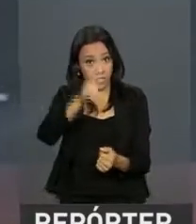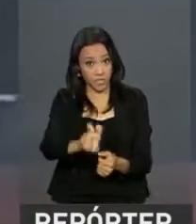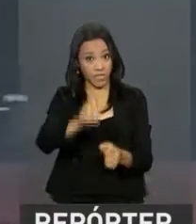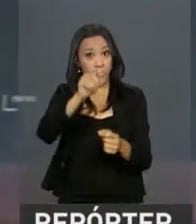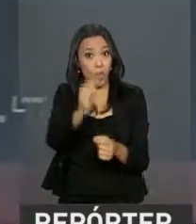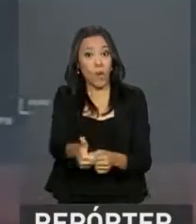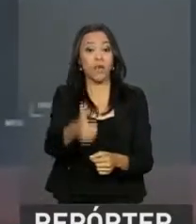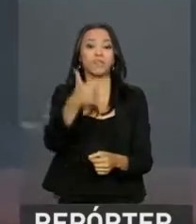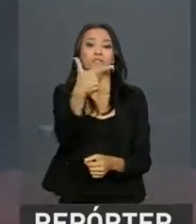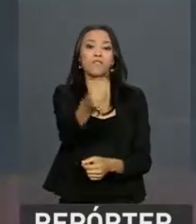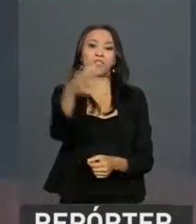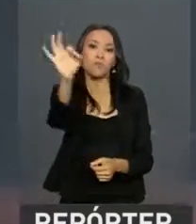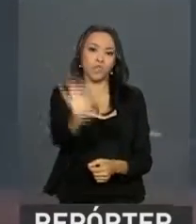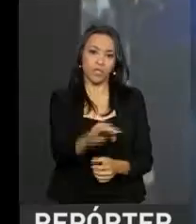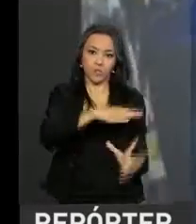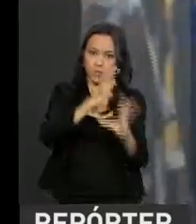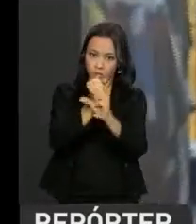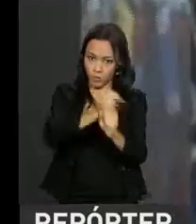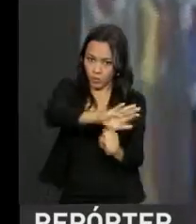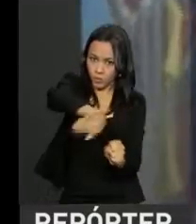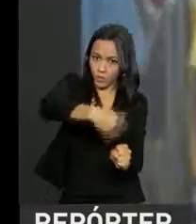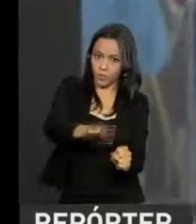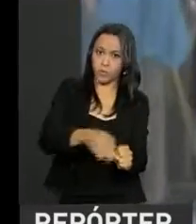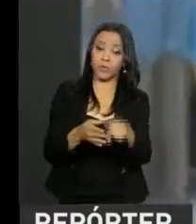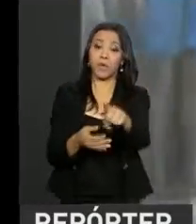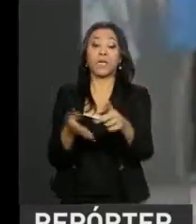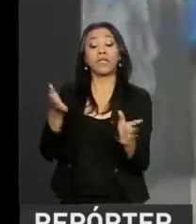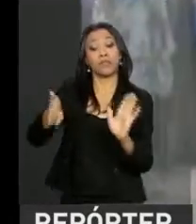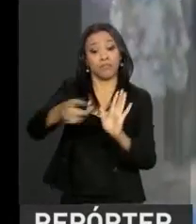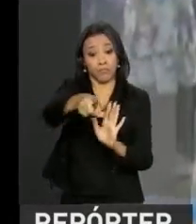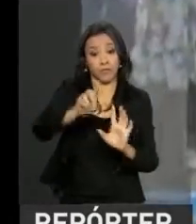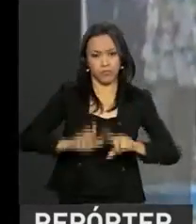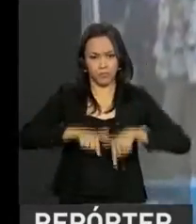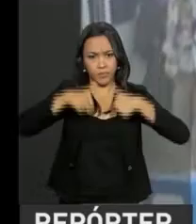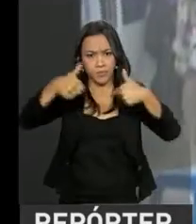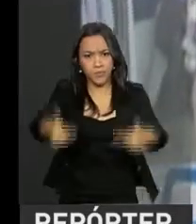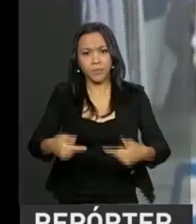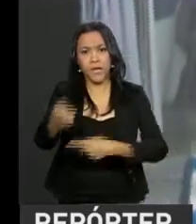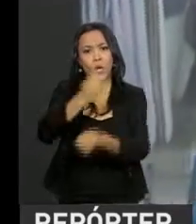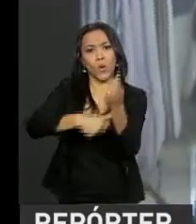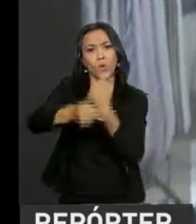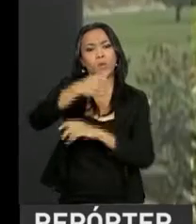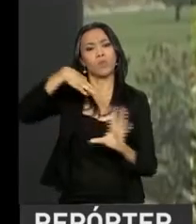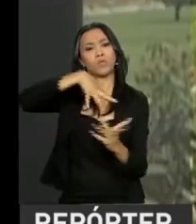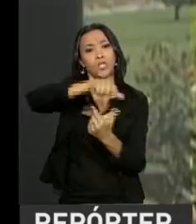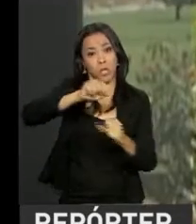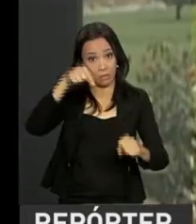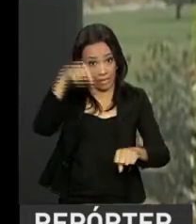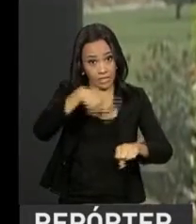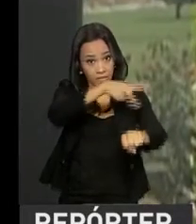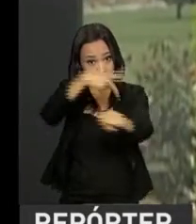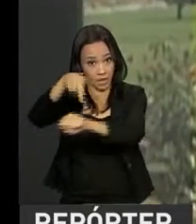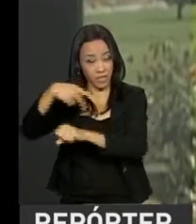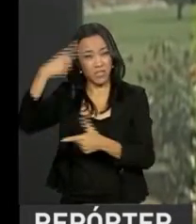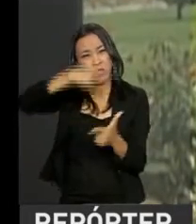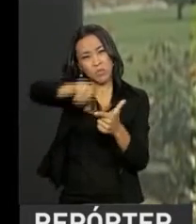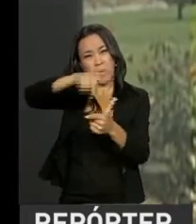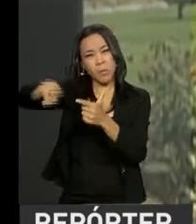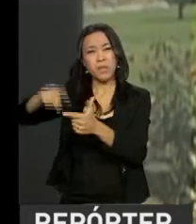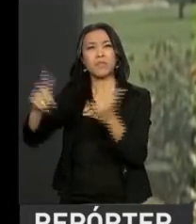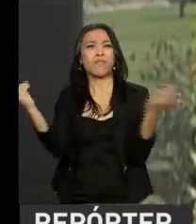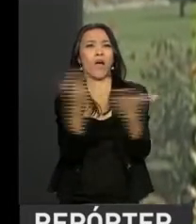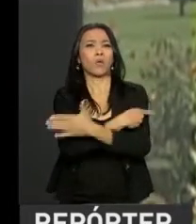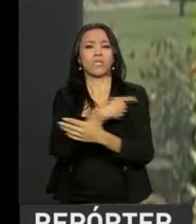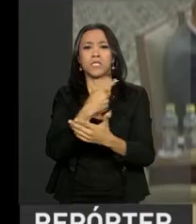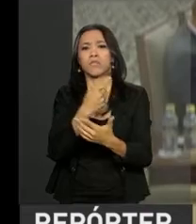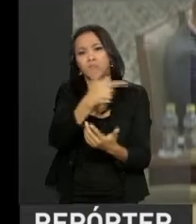por quase 20% do total. O crescente papel na economia mundial desses países emergentes e a crise nas economias desenvolvidas